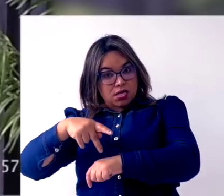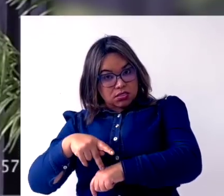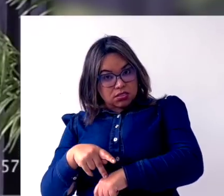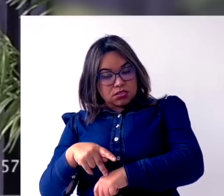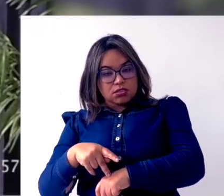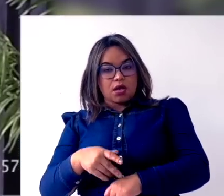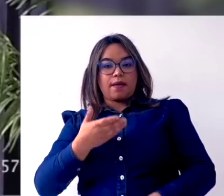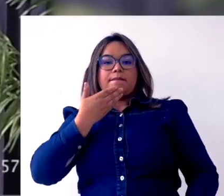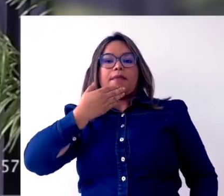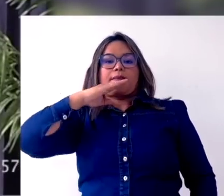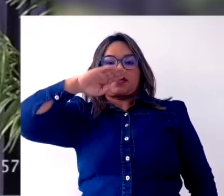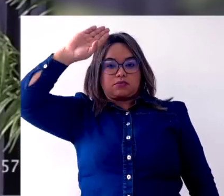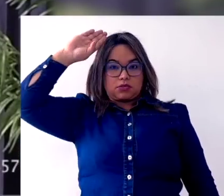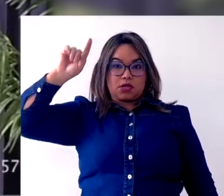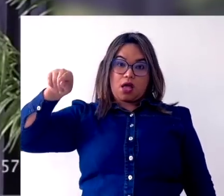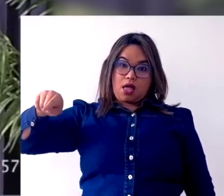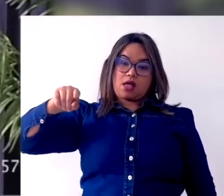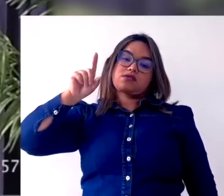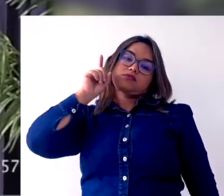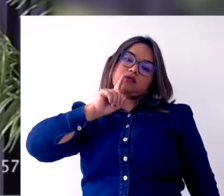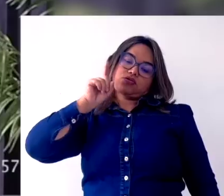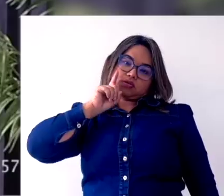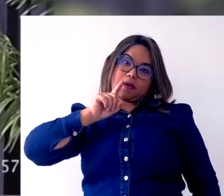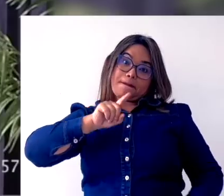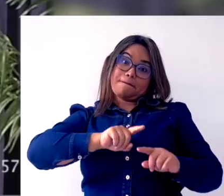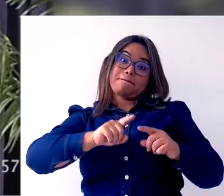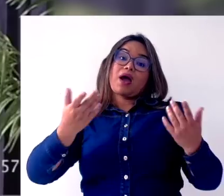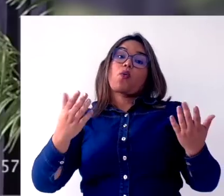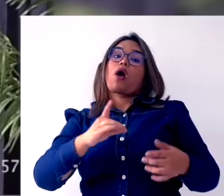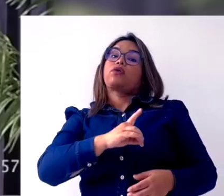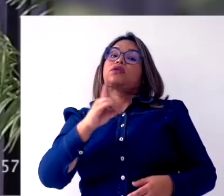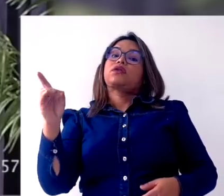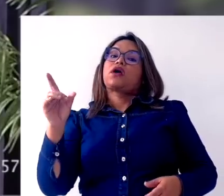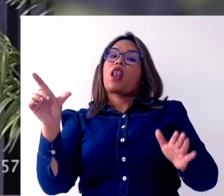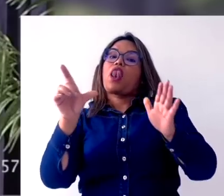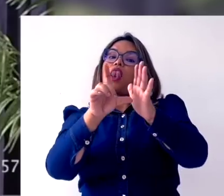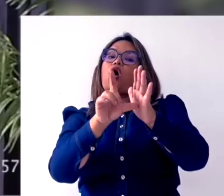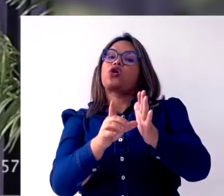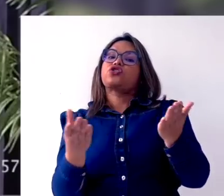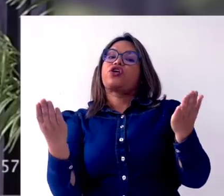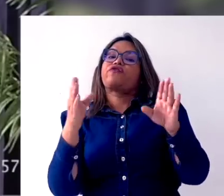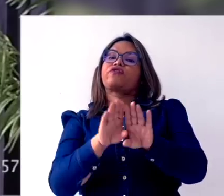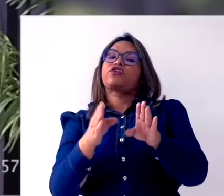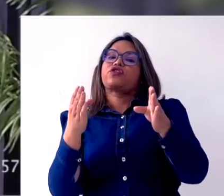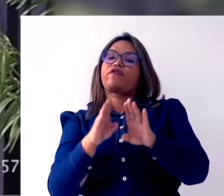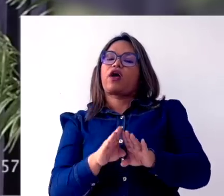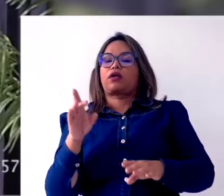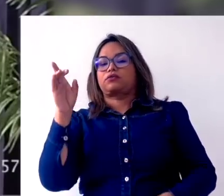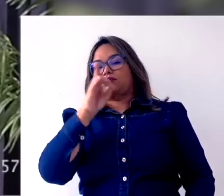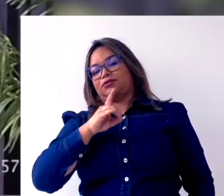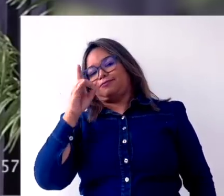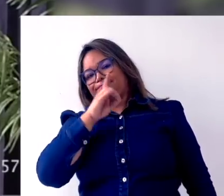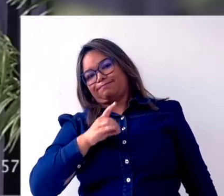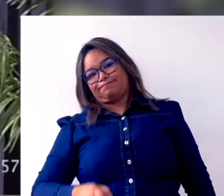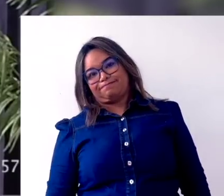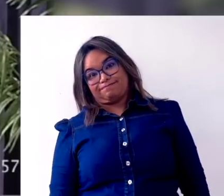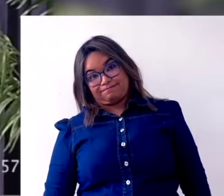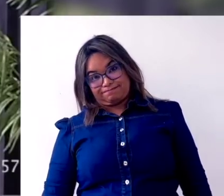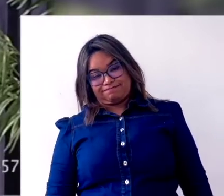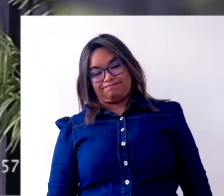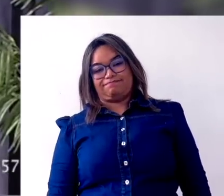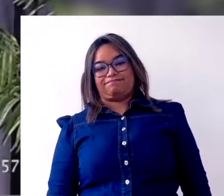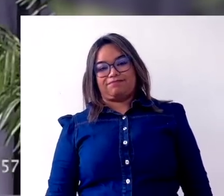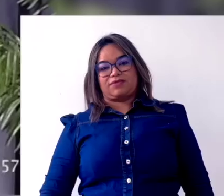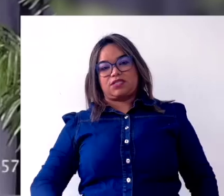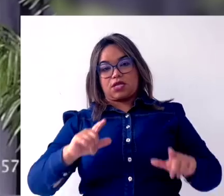é a sexta. Mas em que dia as lojas fecham? No domingo. É isso mesmo. Em